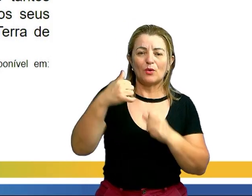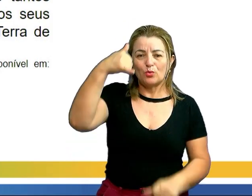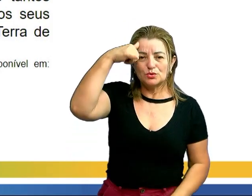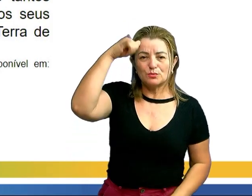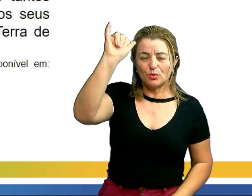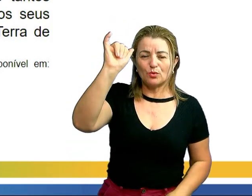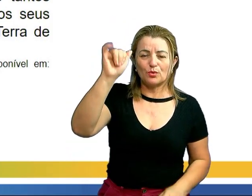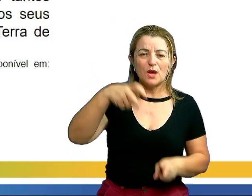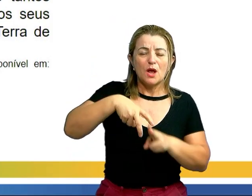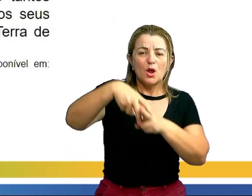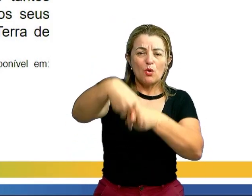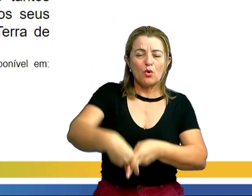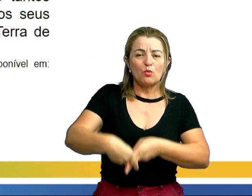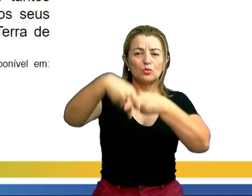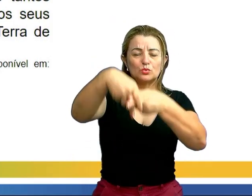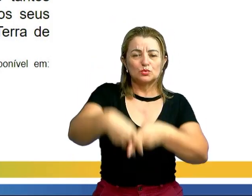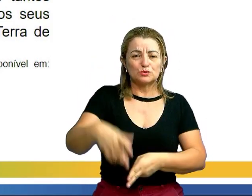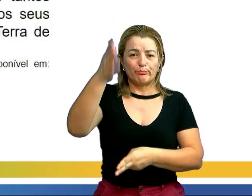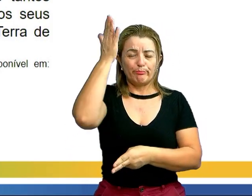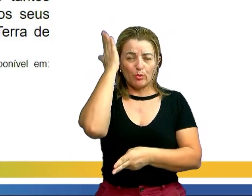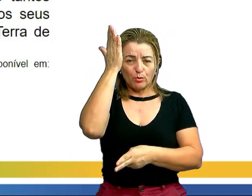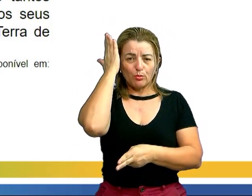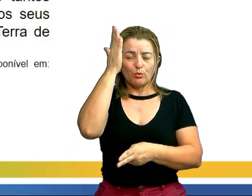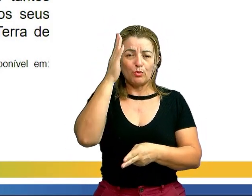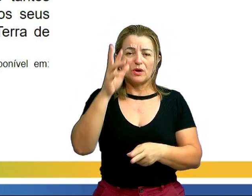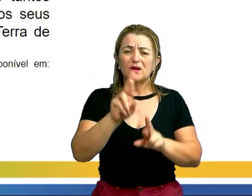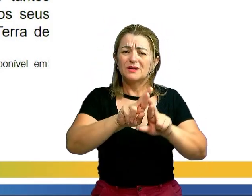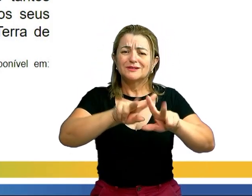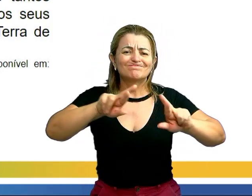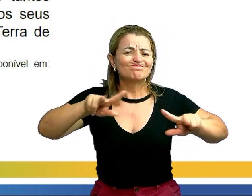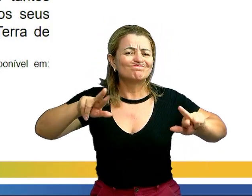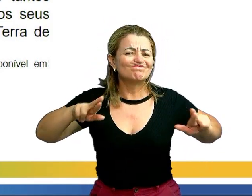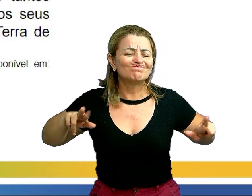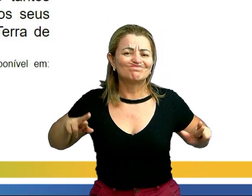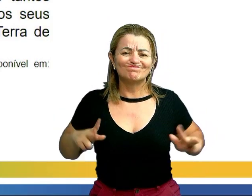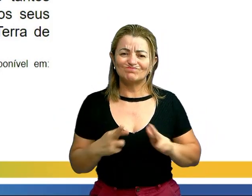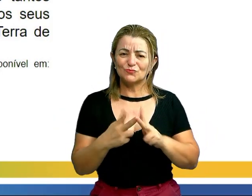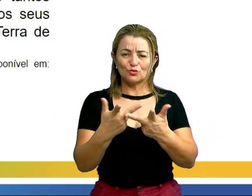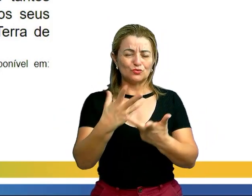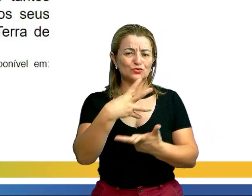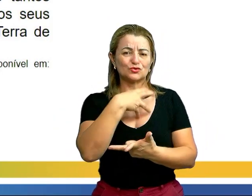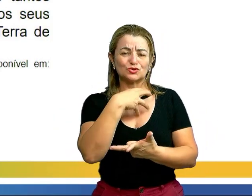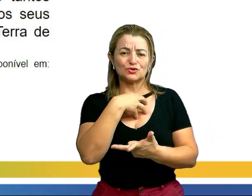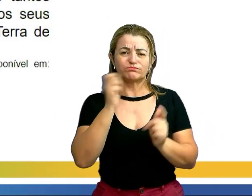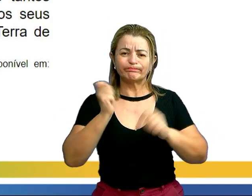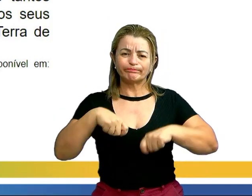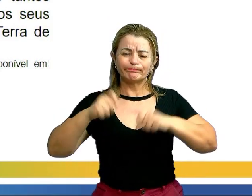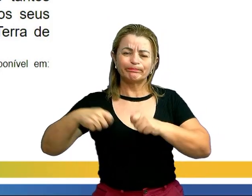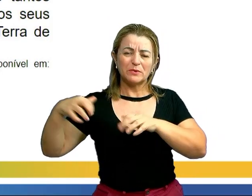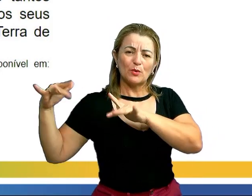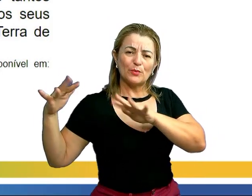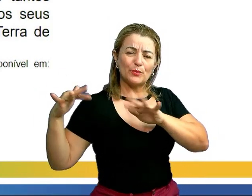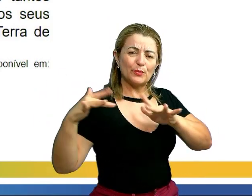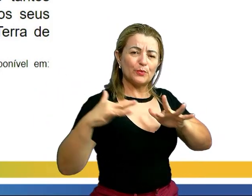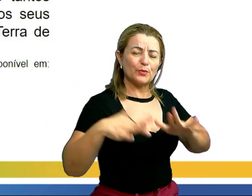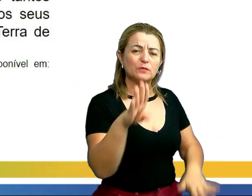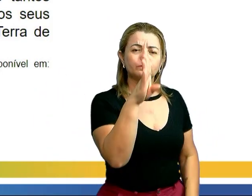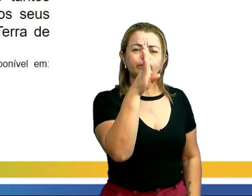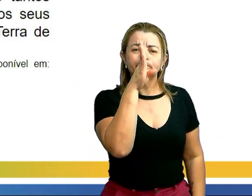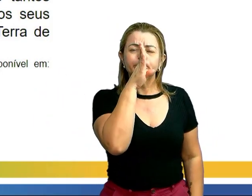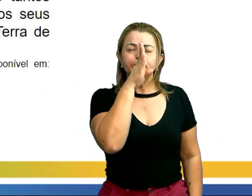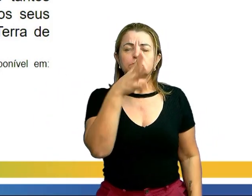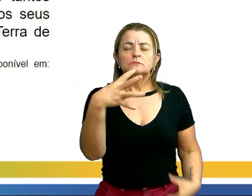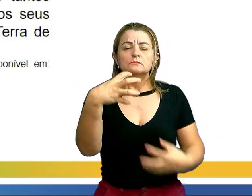de burro, em paus de arara, por todas as formas possíveis e imagináveis, em sua mudez, cheias de